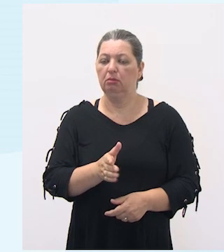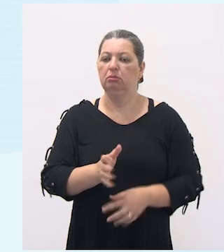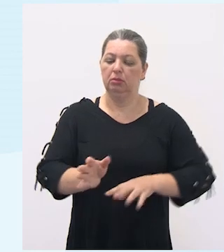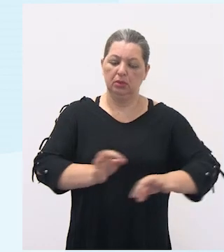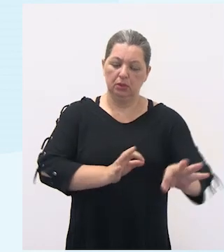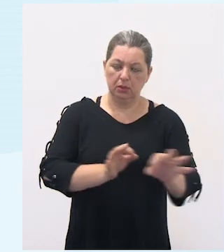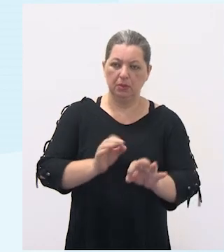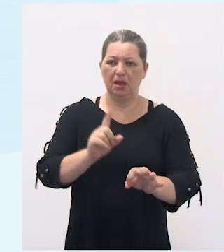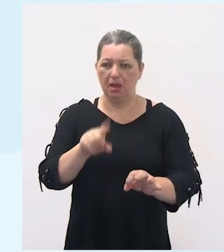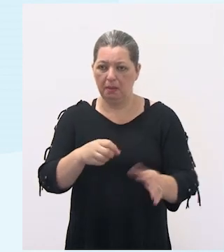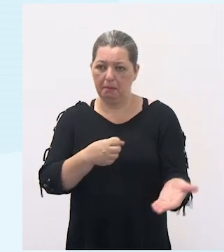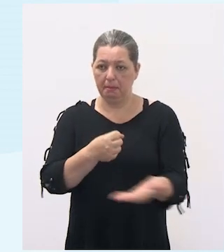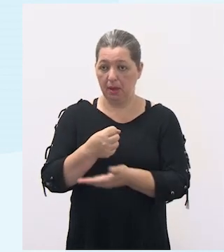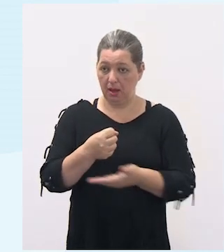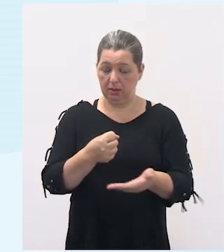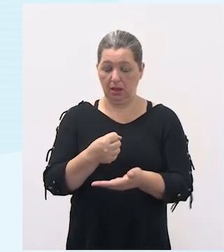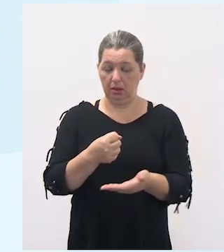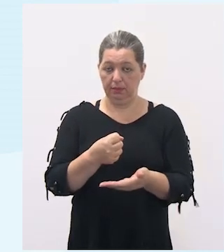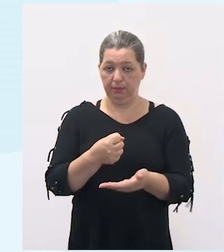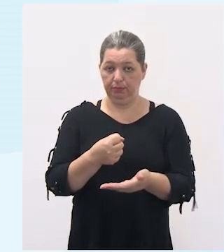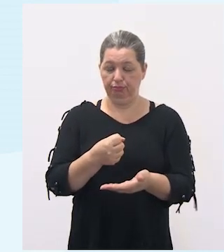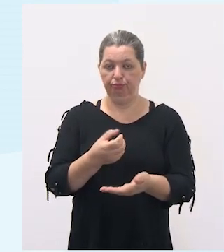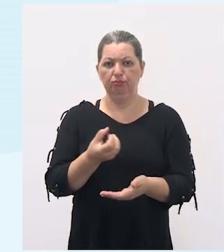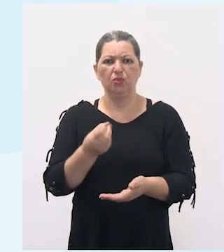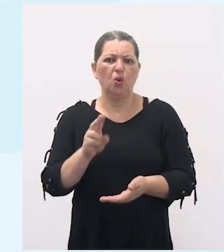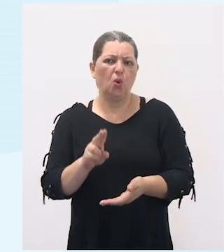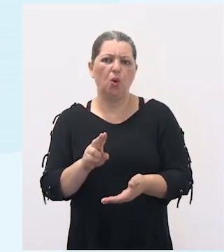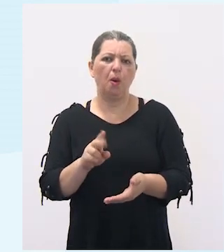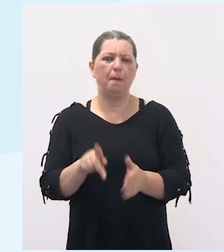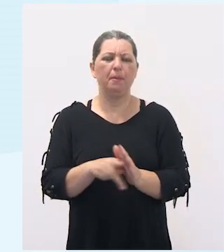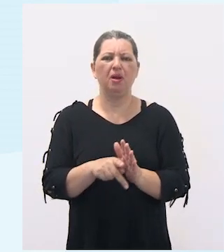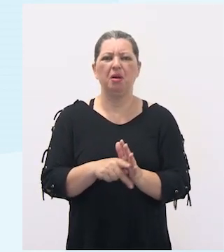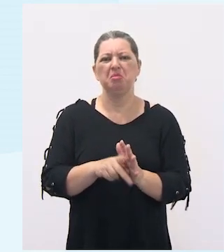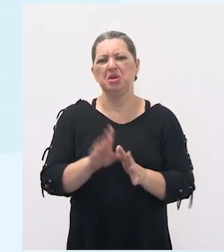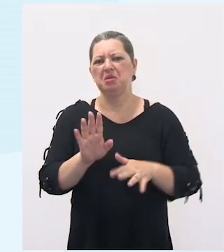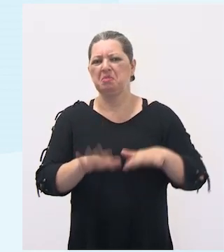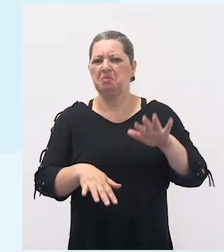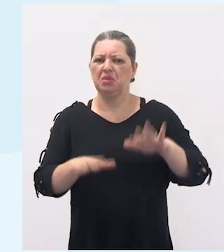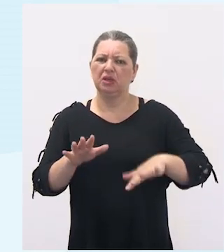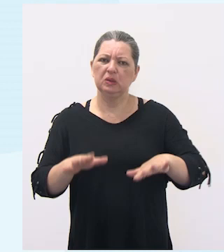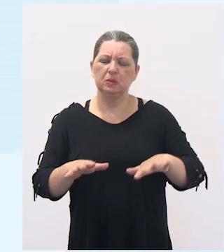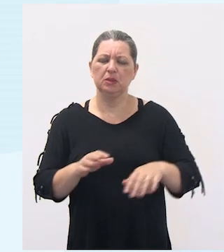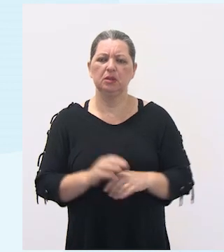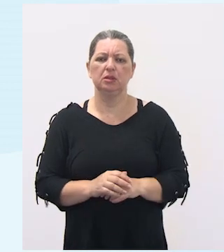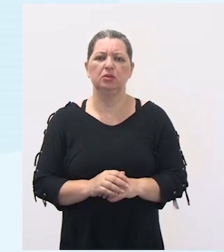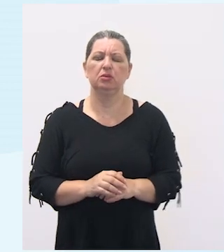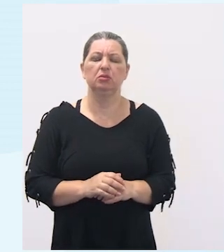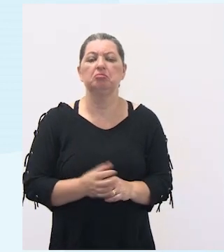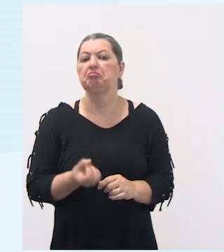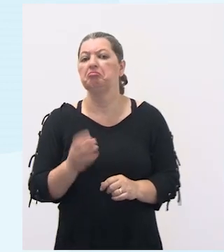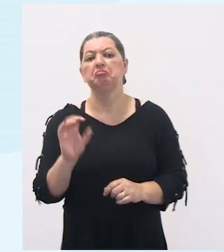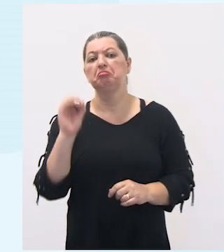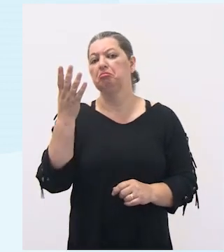aprendizagem básica, aconteceu uma aprendizagem mediana, aconteceu uma aprendizagem